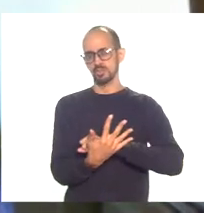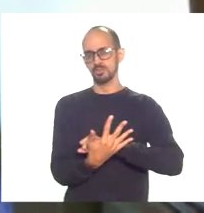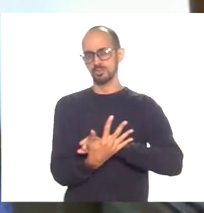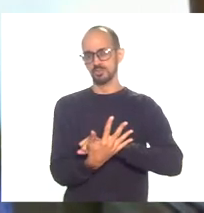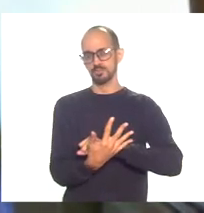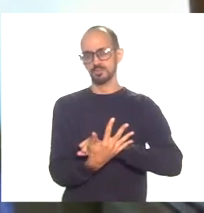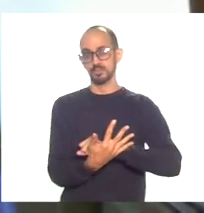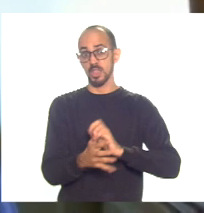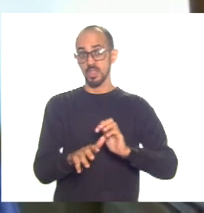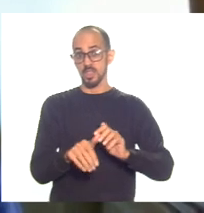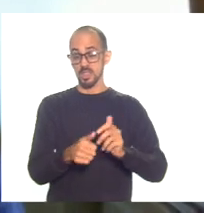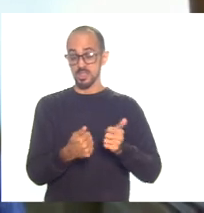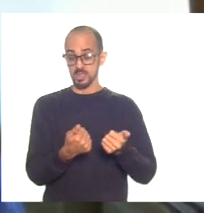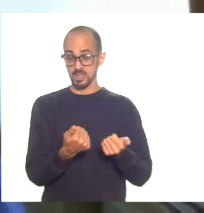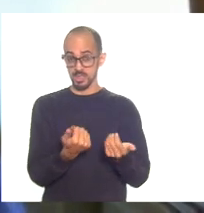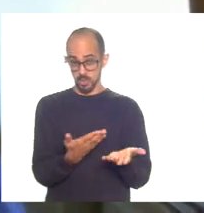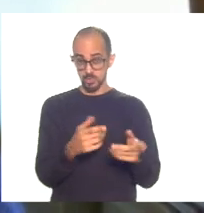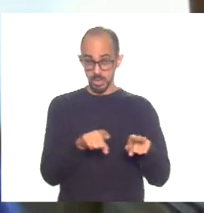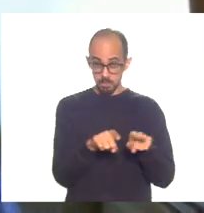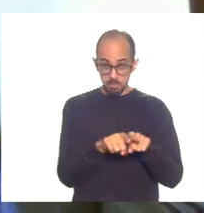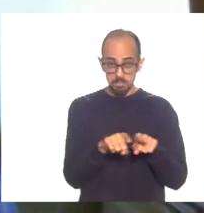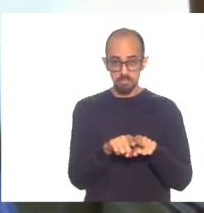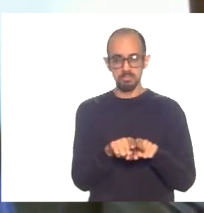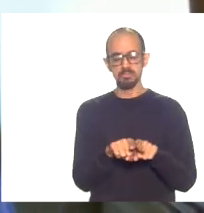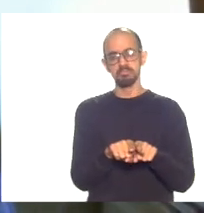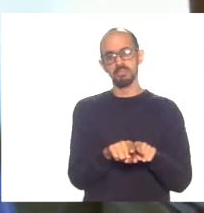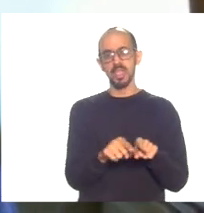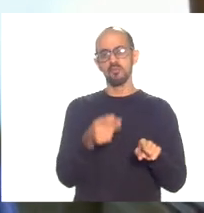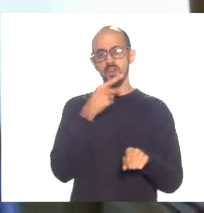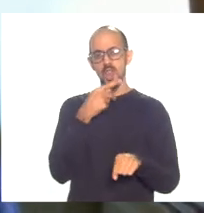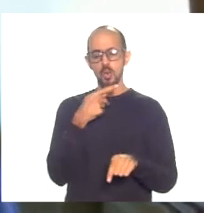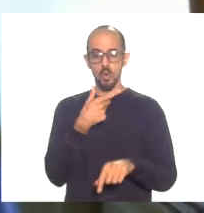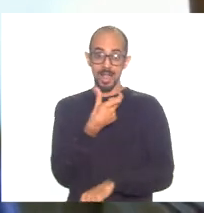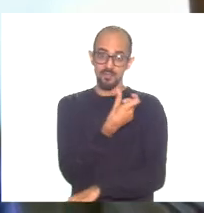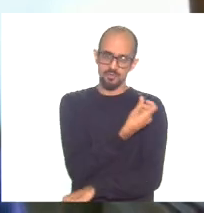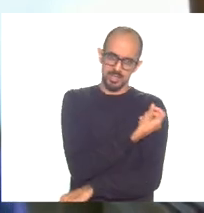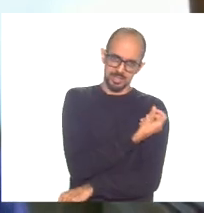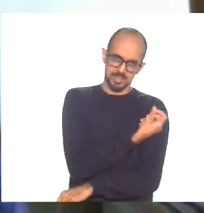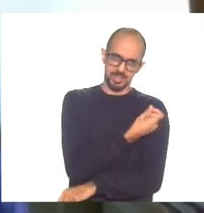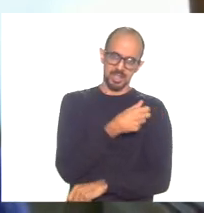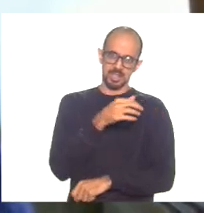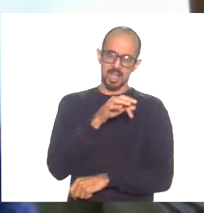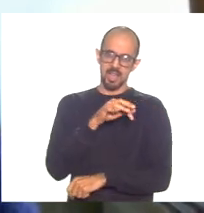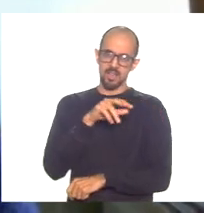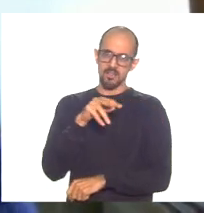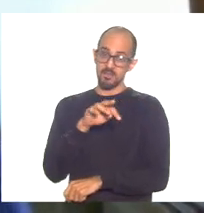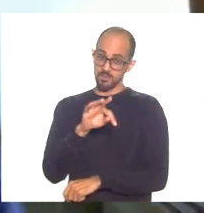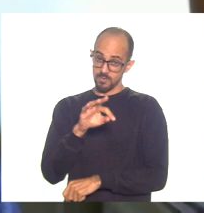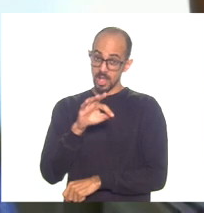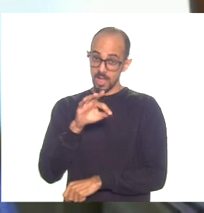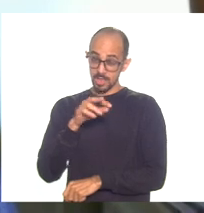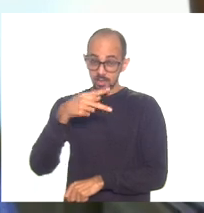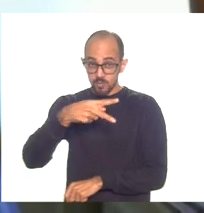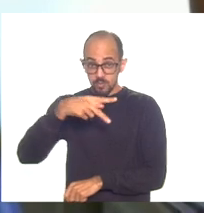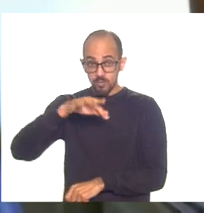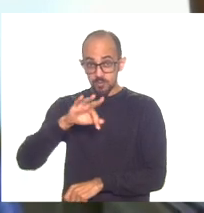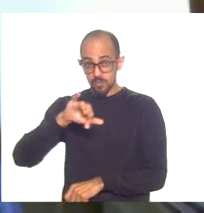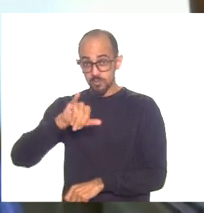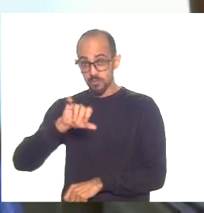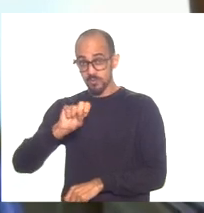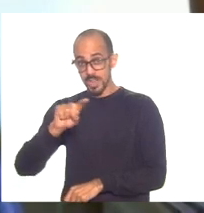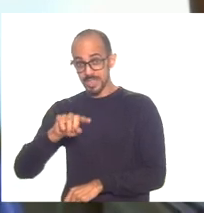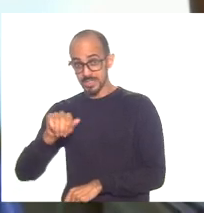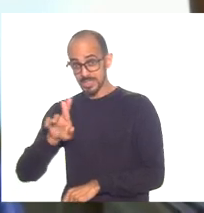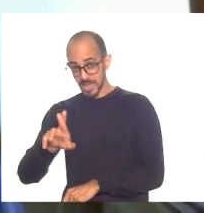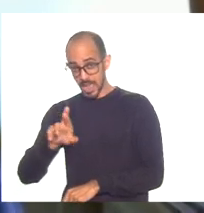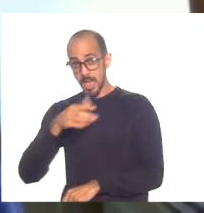que, concomitantemente, diz que a vacina da Pfizer americana é